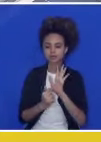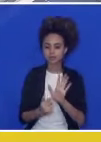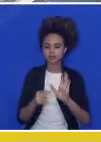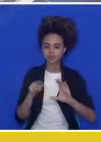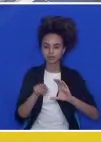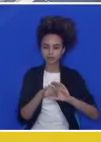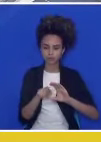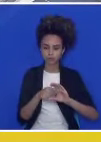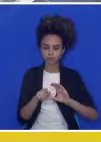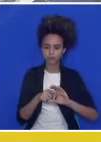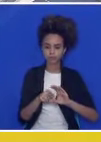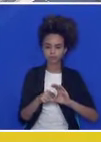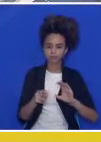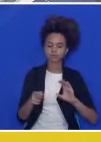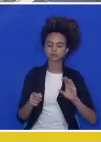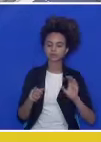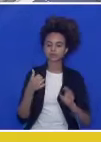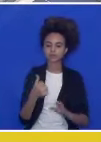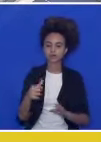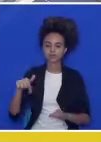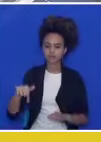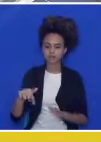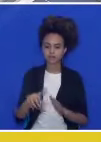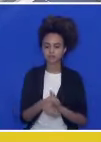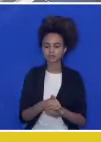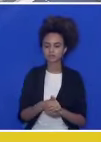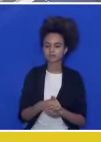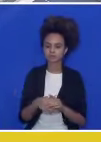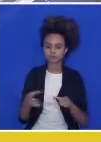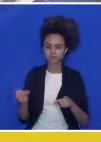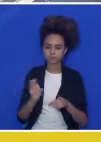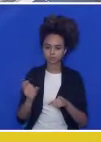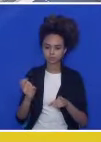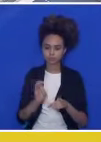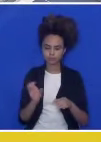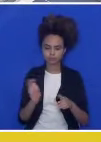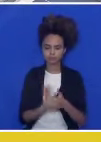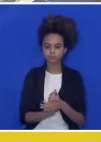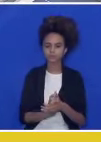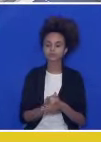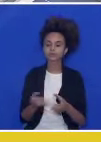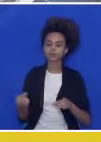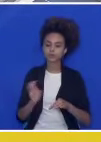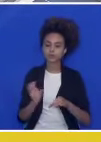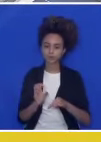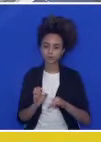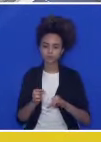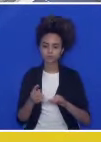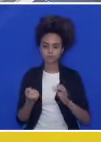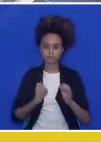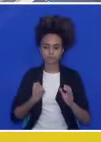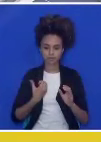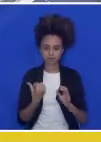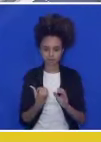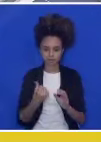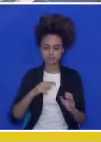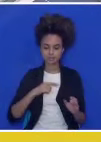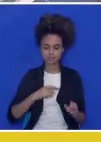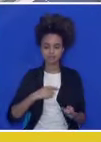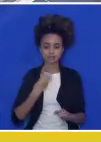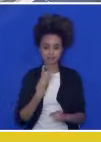mostrar os suportes em cima dos globos 6 e 7. Estão devidamente abastecidos. O suporte em cima do globo número 6